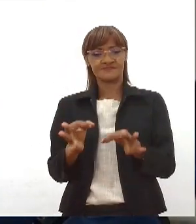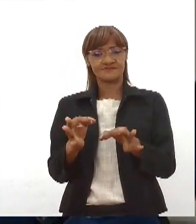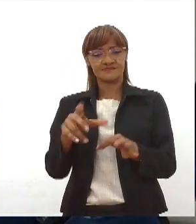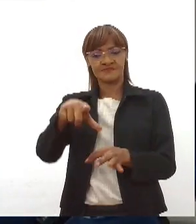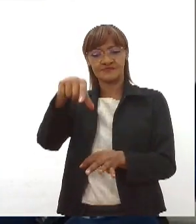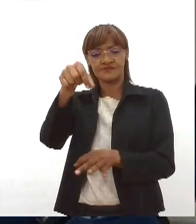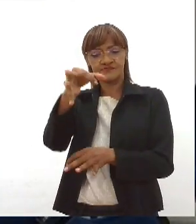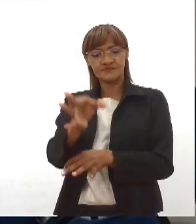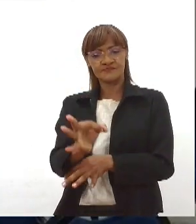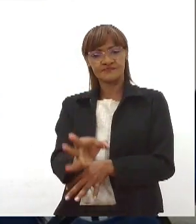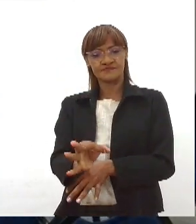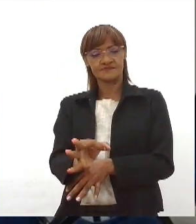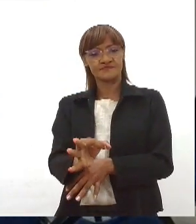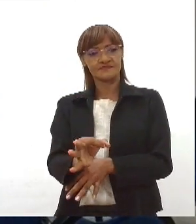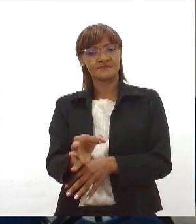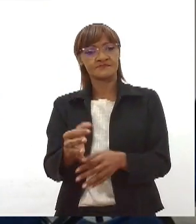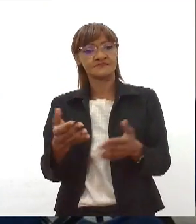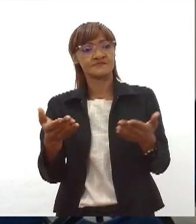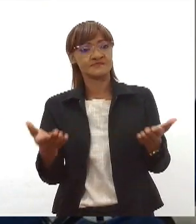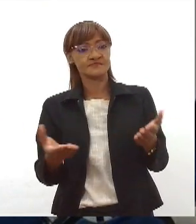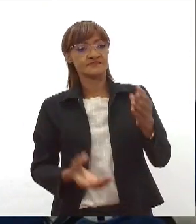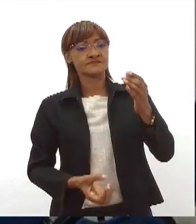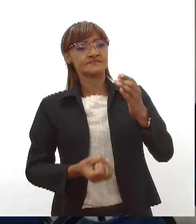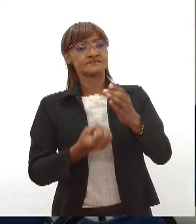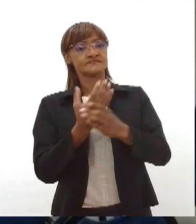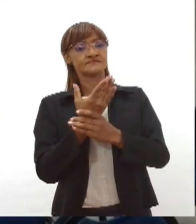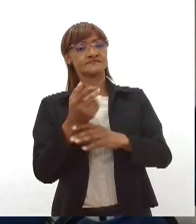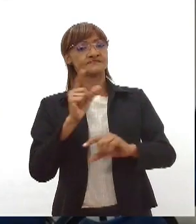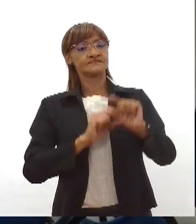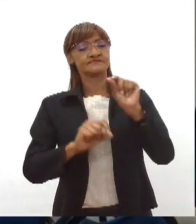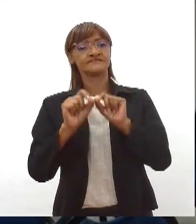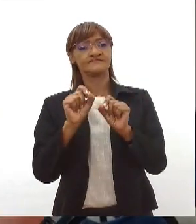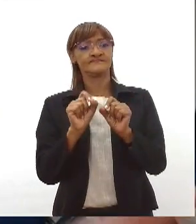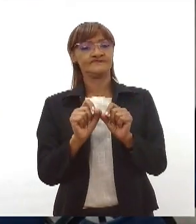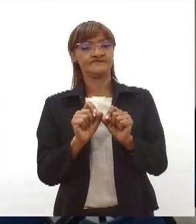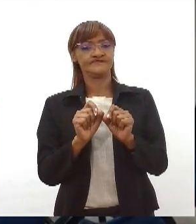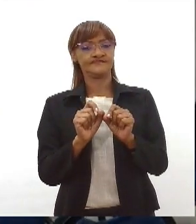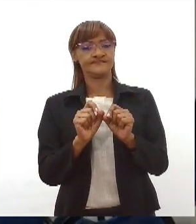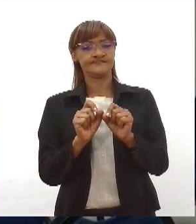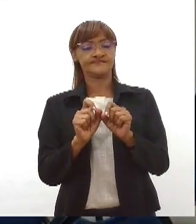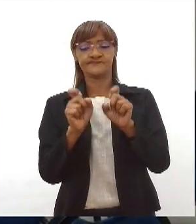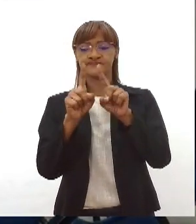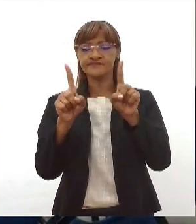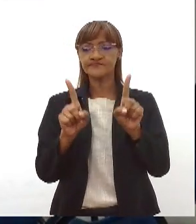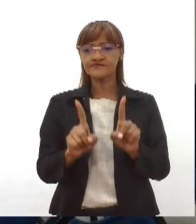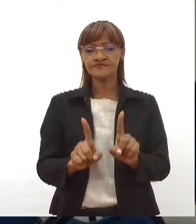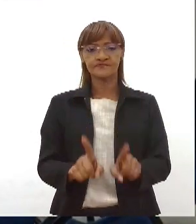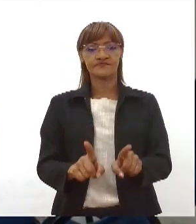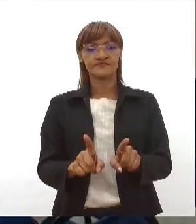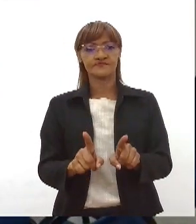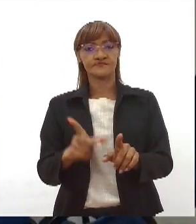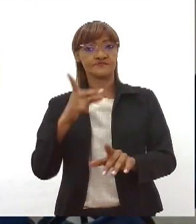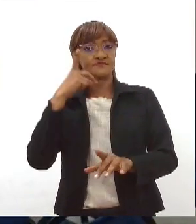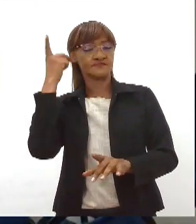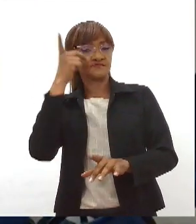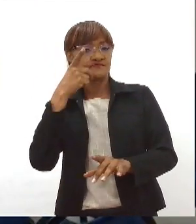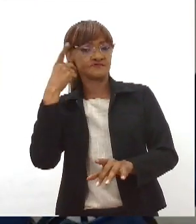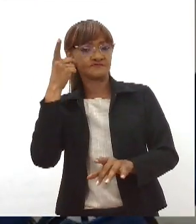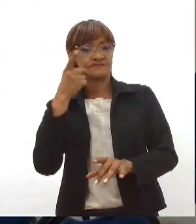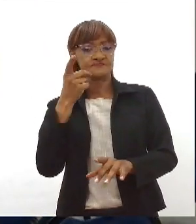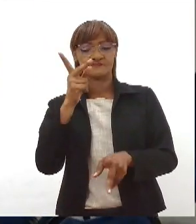e isso tem gerado que o atendimento ao servidores o atendimento aos de inclusive o atendimento à população